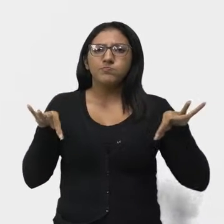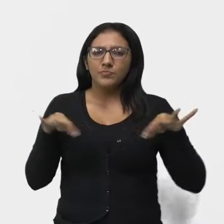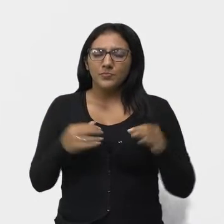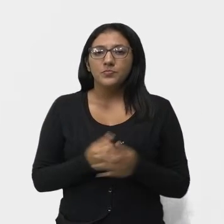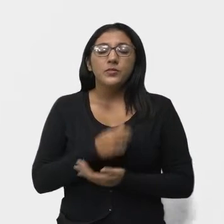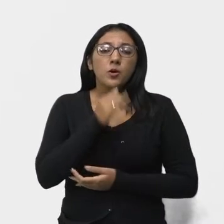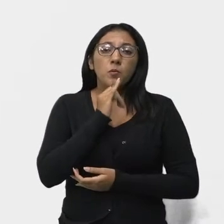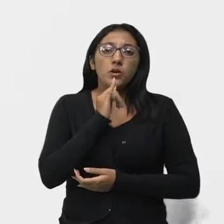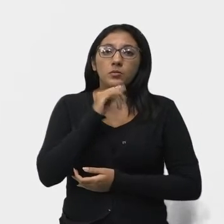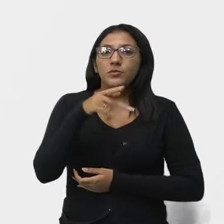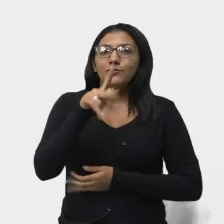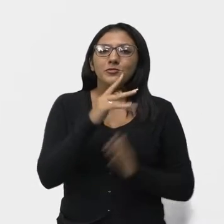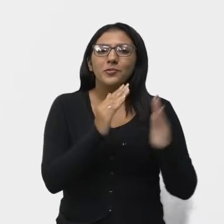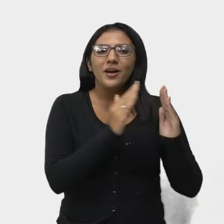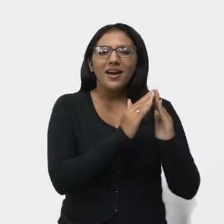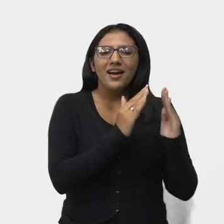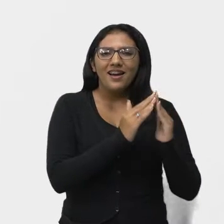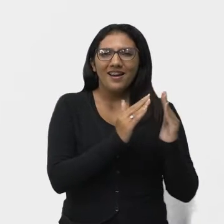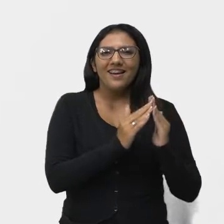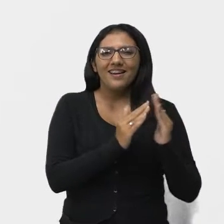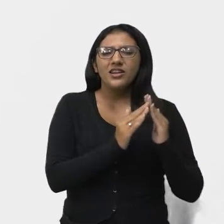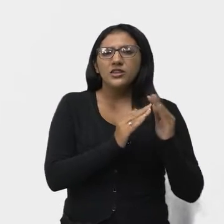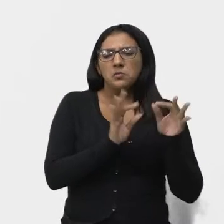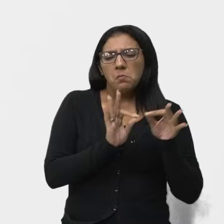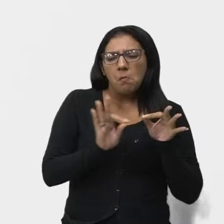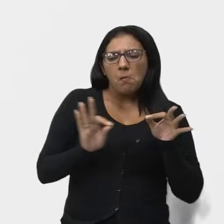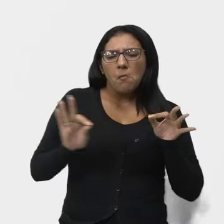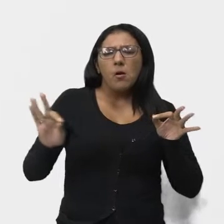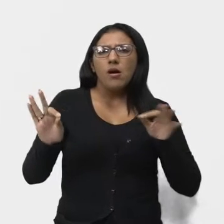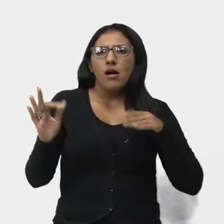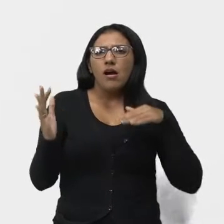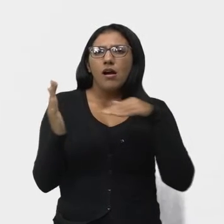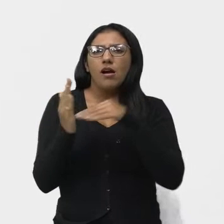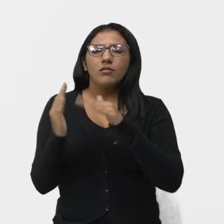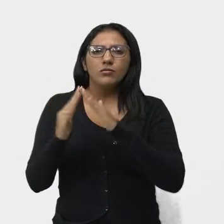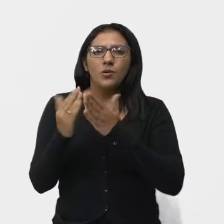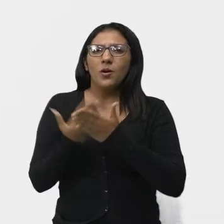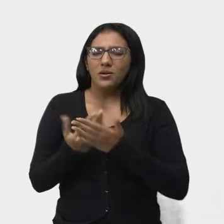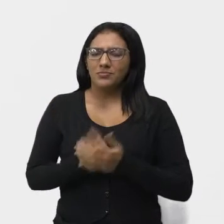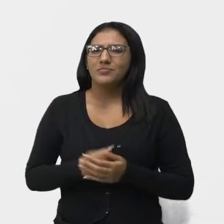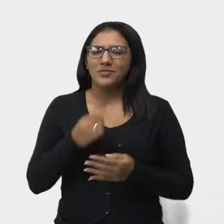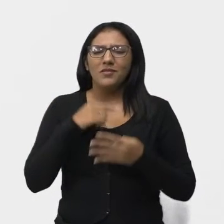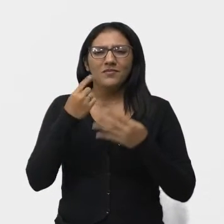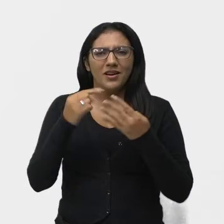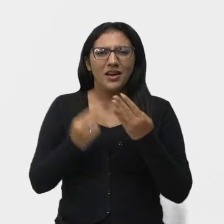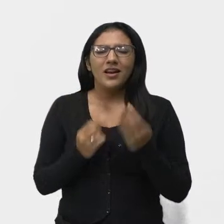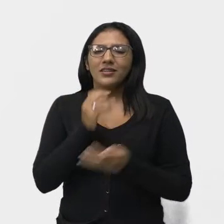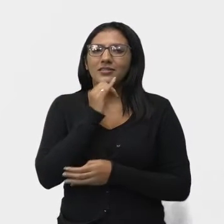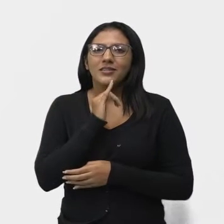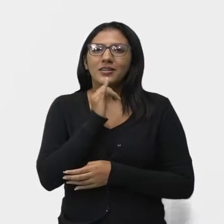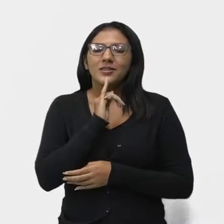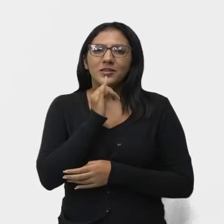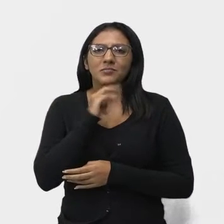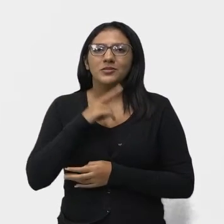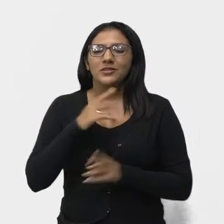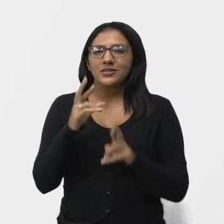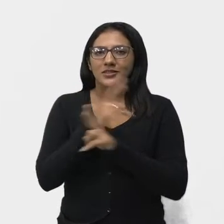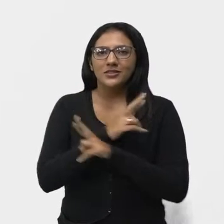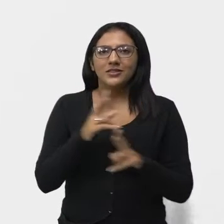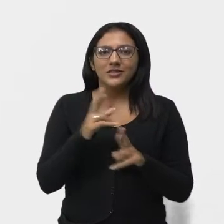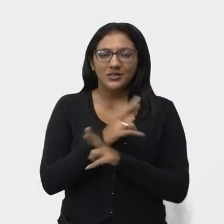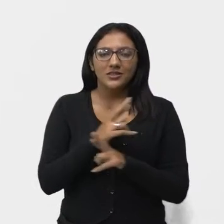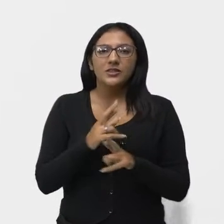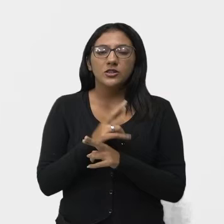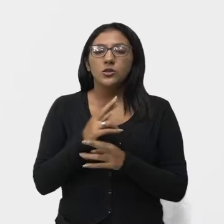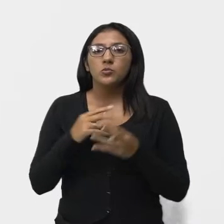da sua casa até a sua escola, você tem distância, né? Então pode ser vários exemplos aí em que utilizamos a